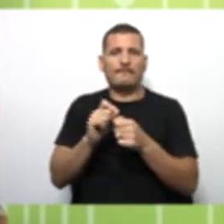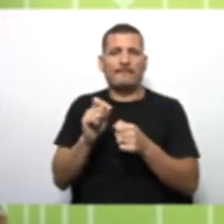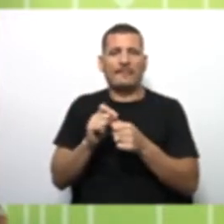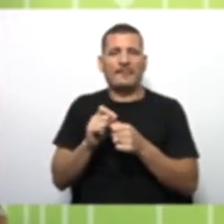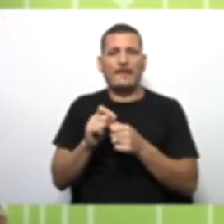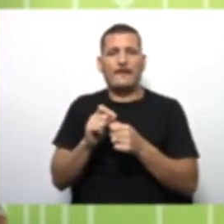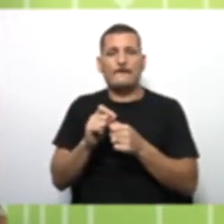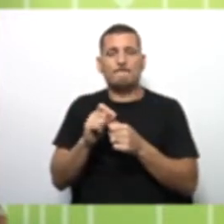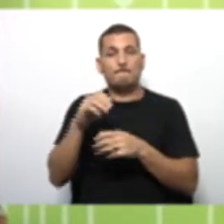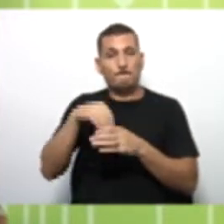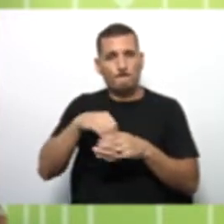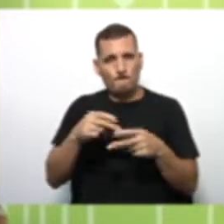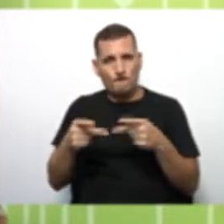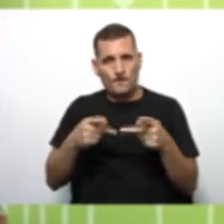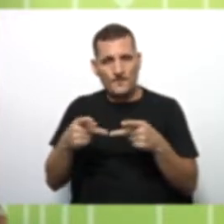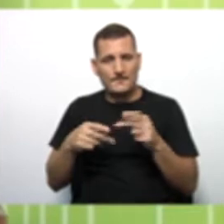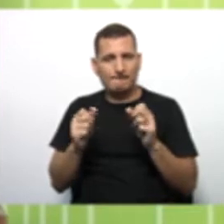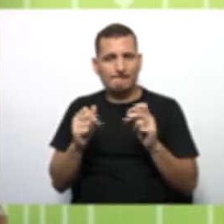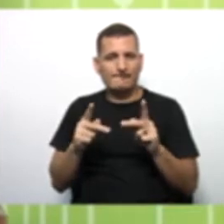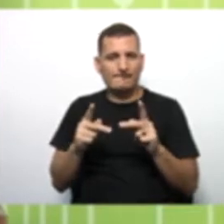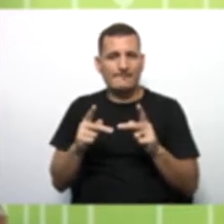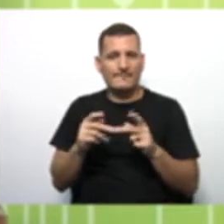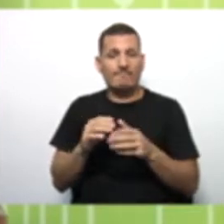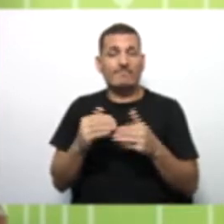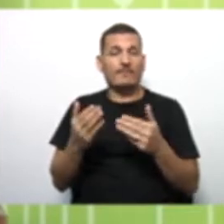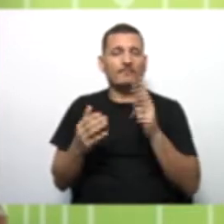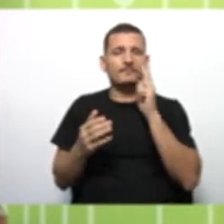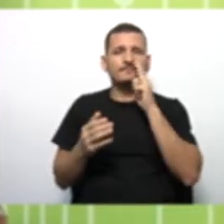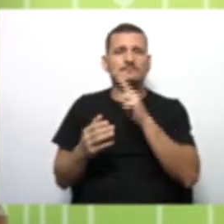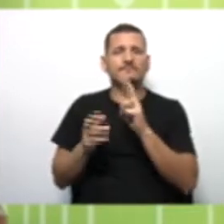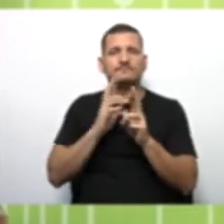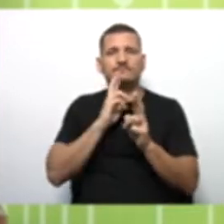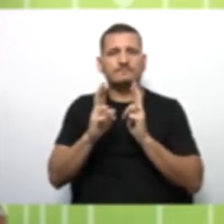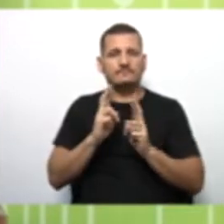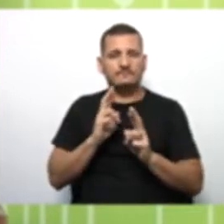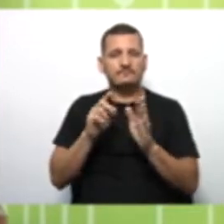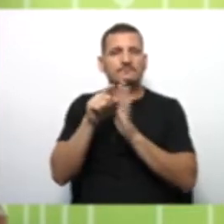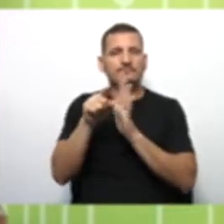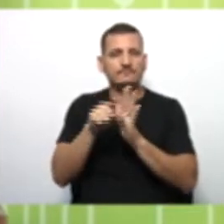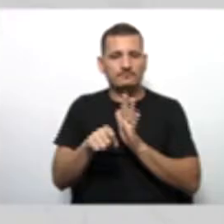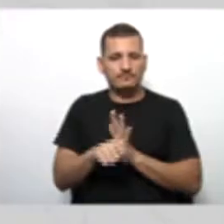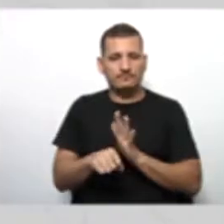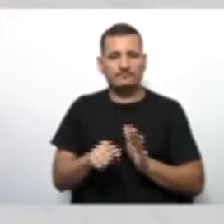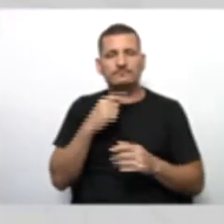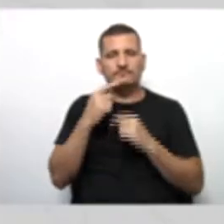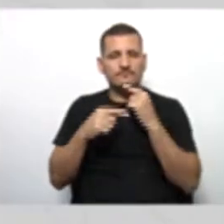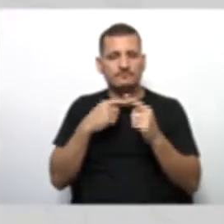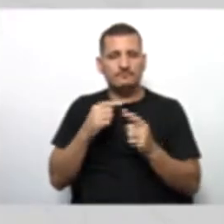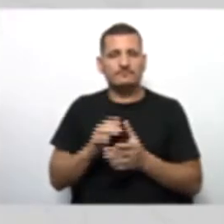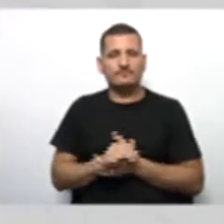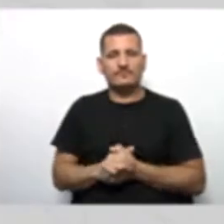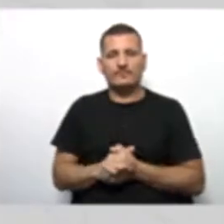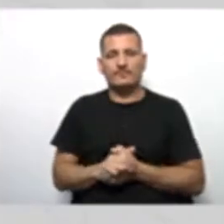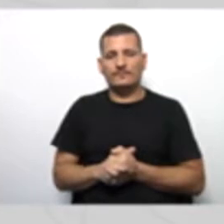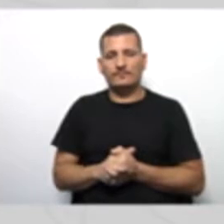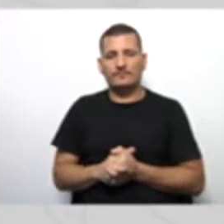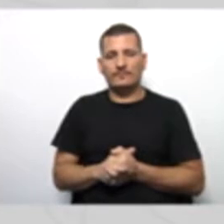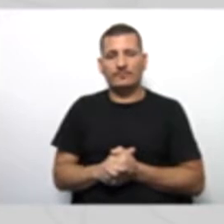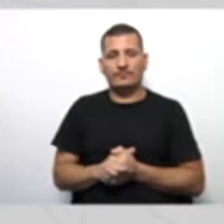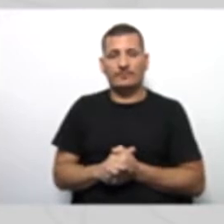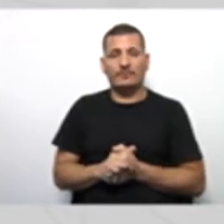dessas atividades do projeto, ok? Então bora ver aqui a resposta em relação àquelas perguntas sobre incertezas, tá, gente? Olha só,